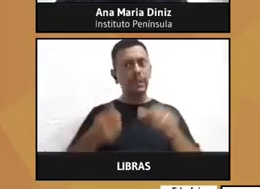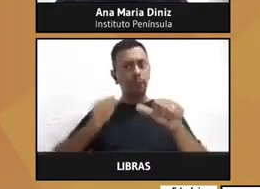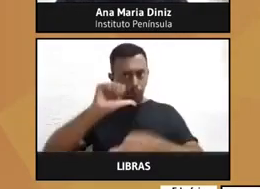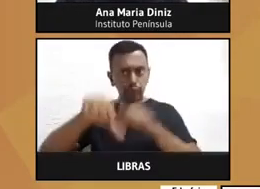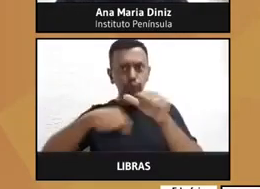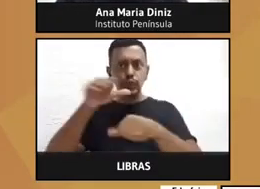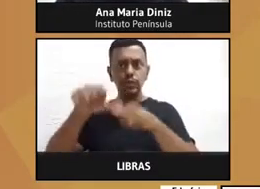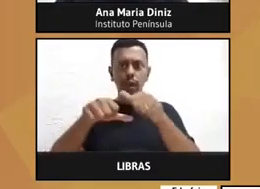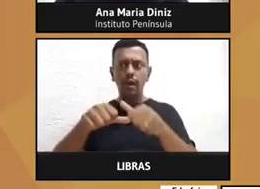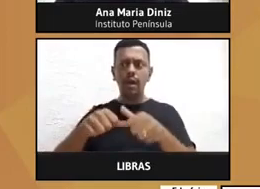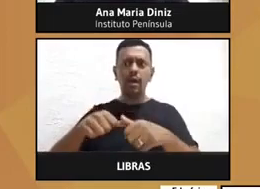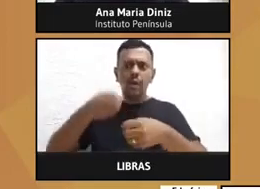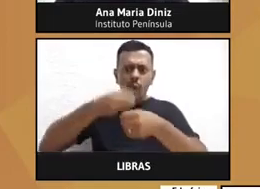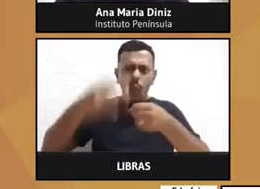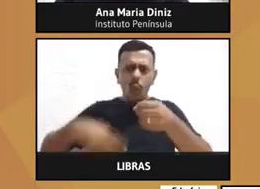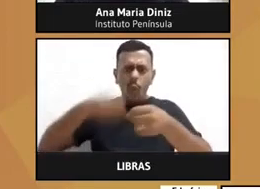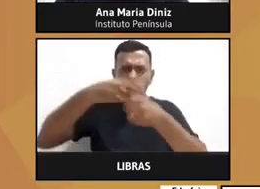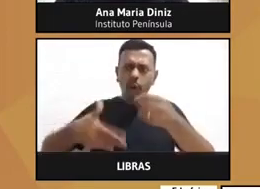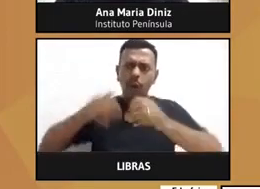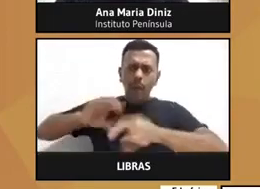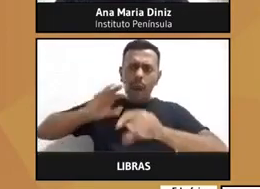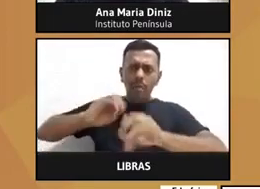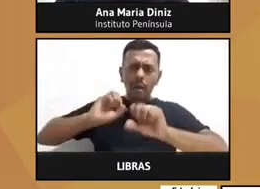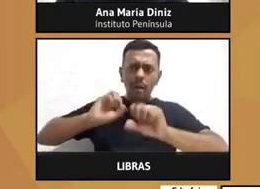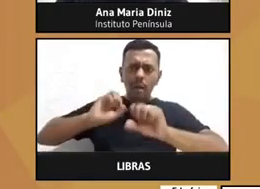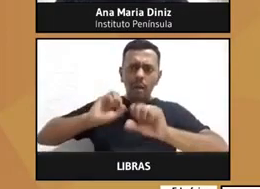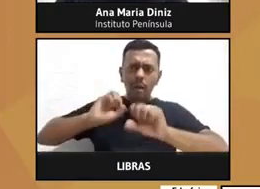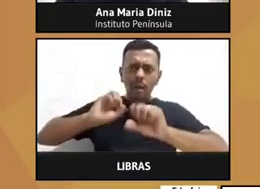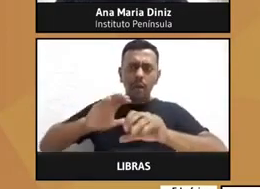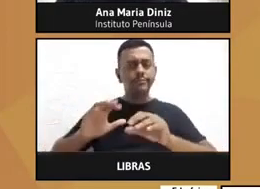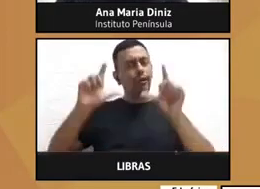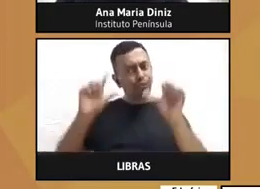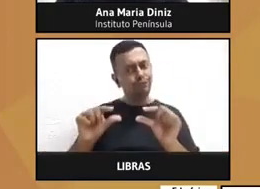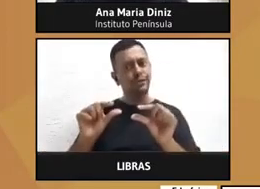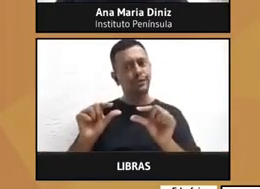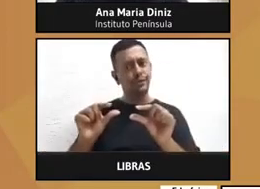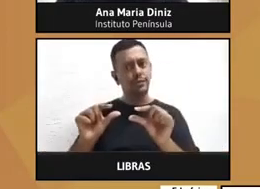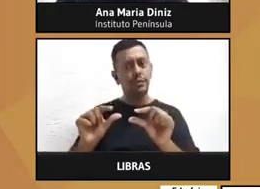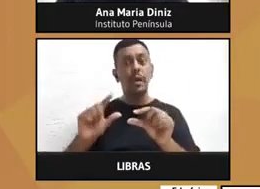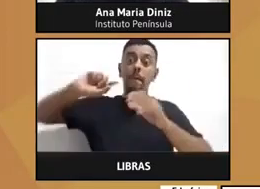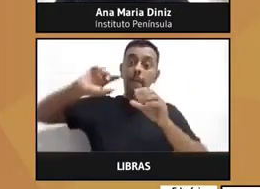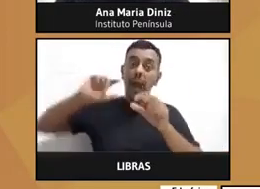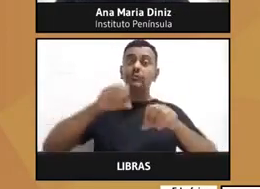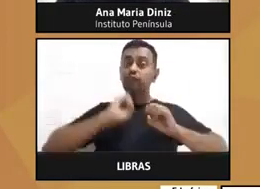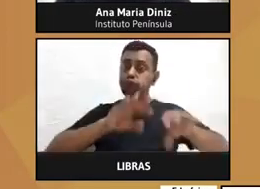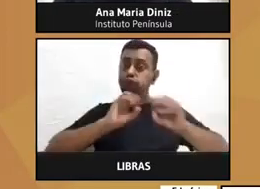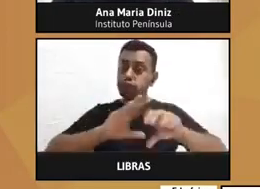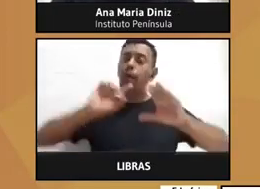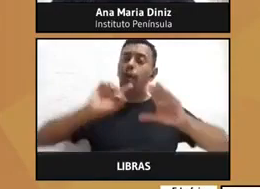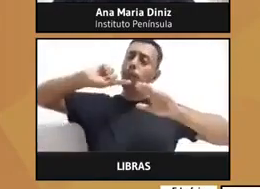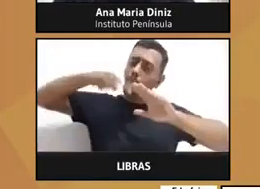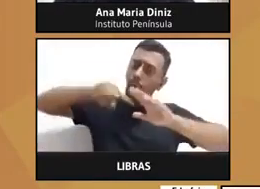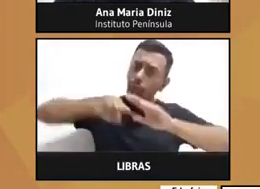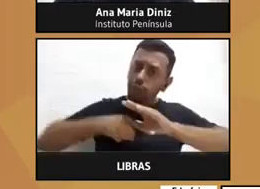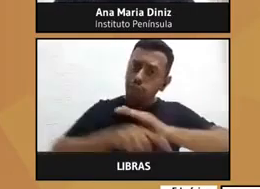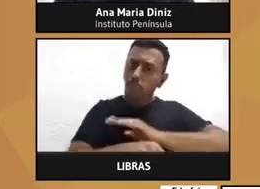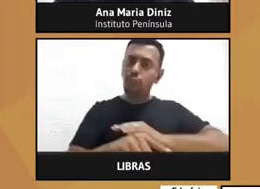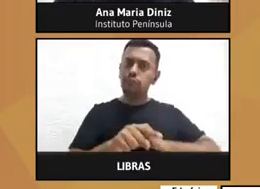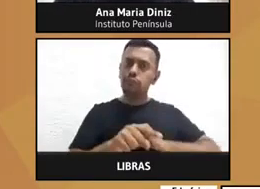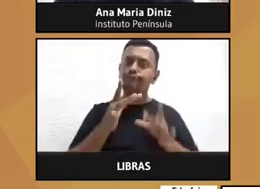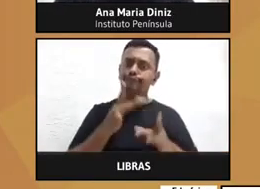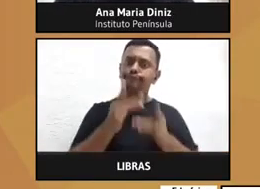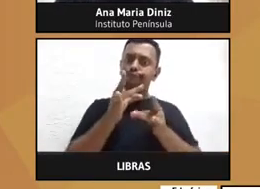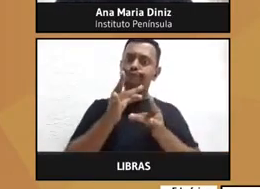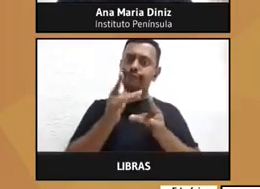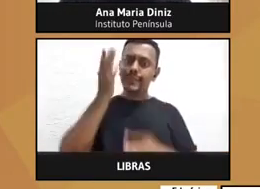ensinar menos coisas com maior profundidade. Não ensine tudo na matemática, mas ensine as pessoas a